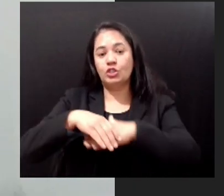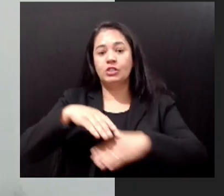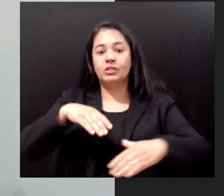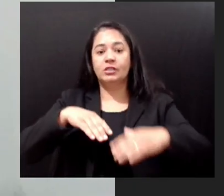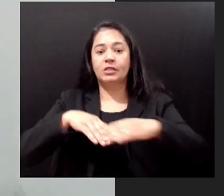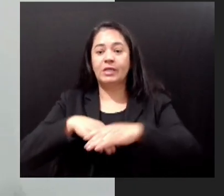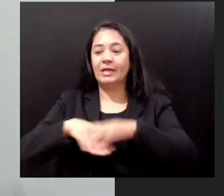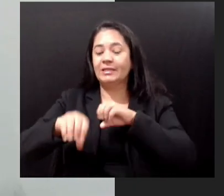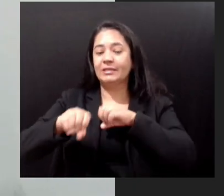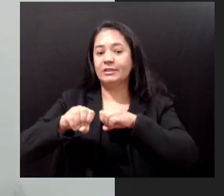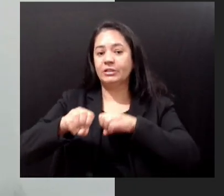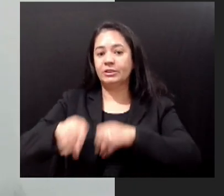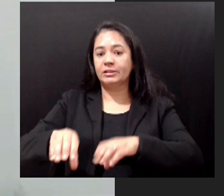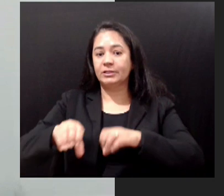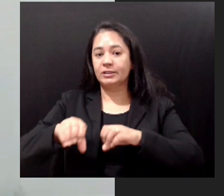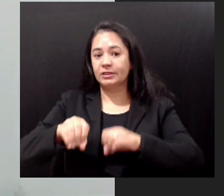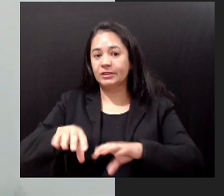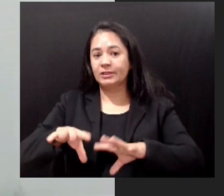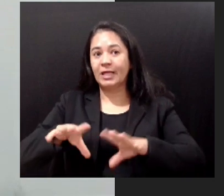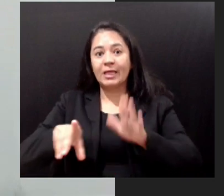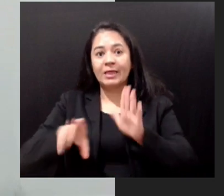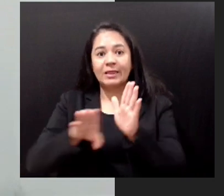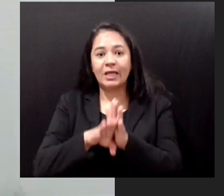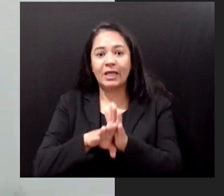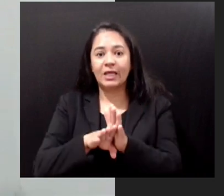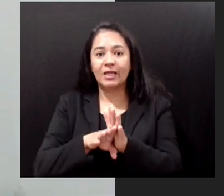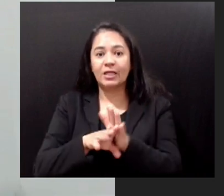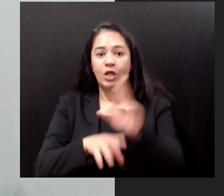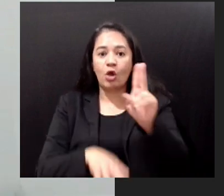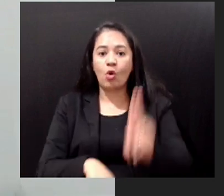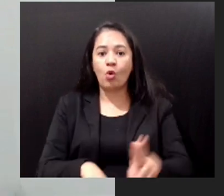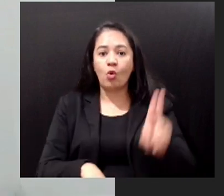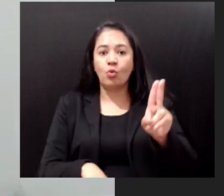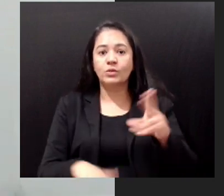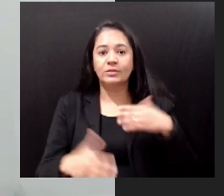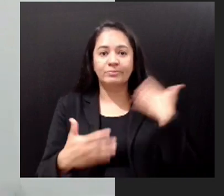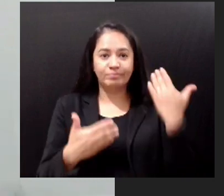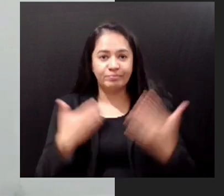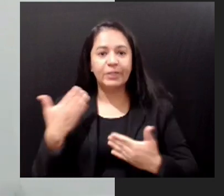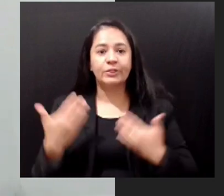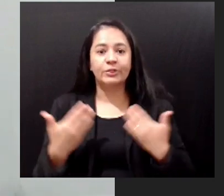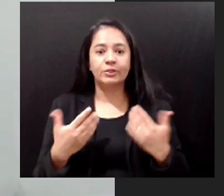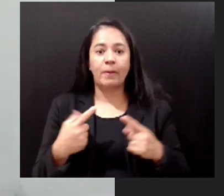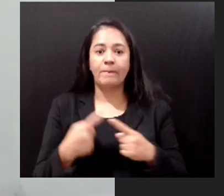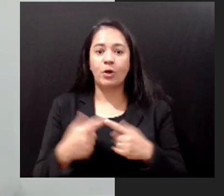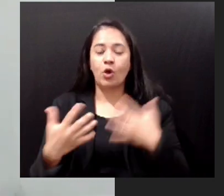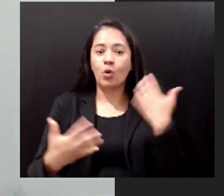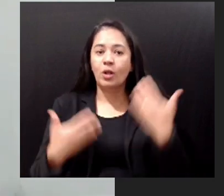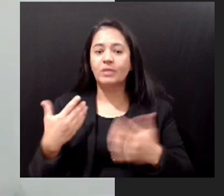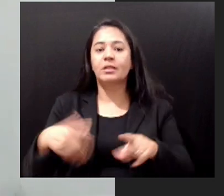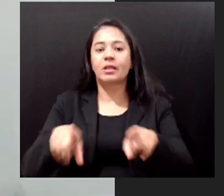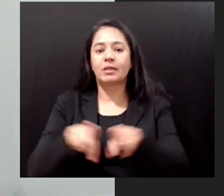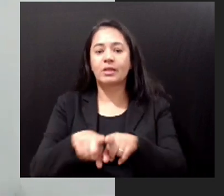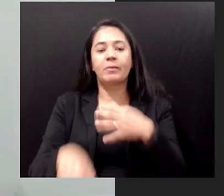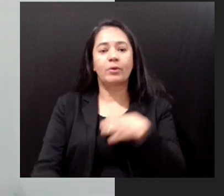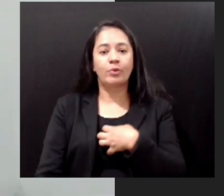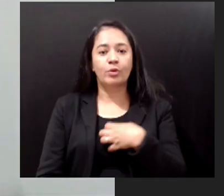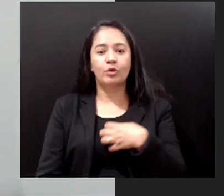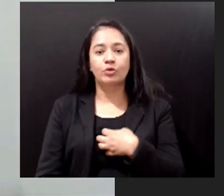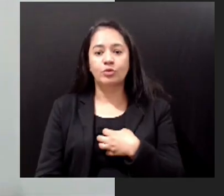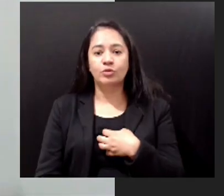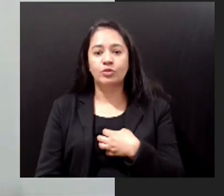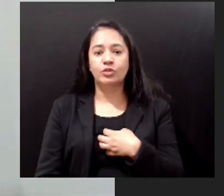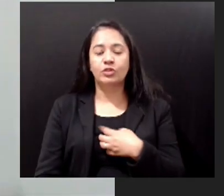é aquilo até mesmo que se utiliza para lazer. O lazer também é uma forma de trazer a